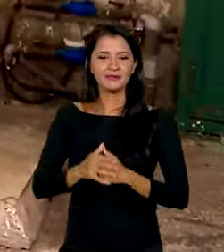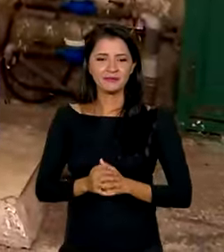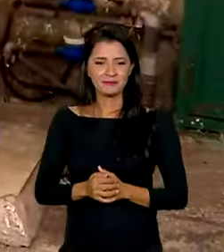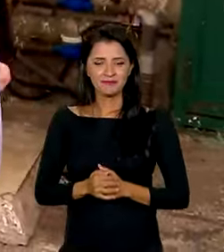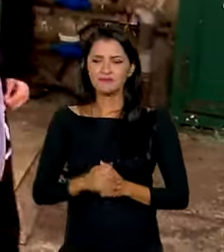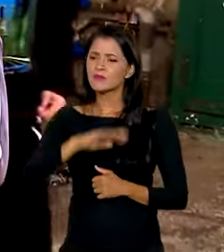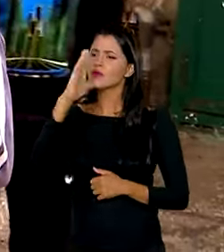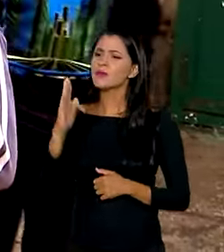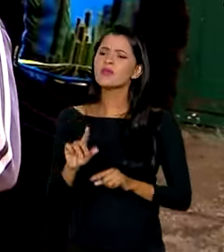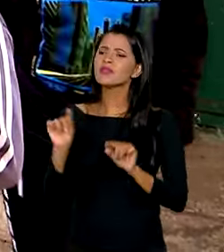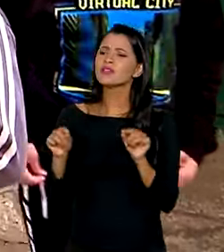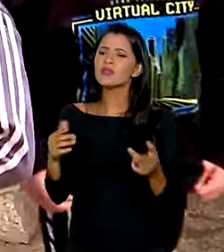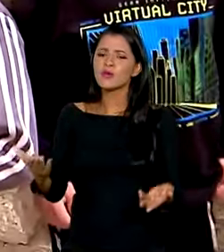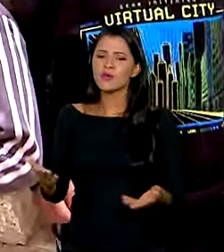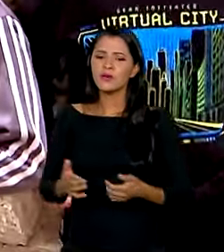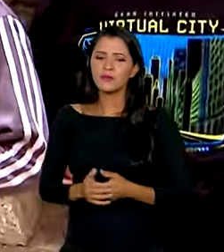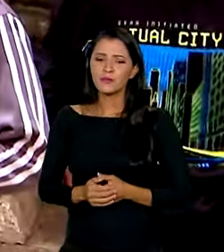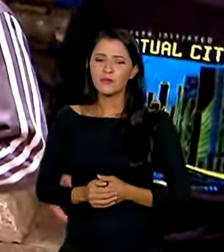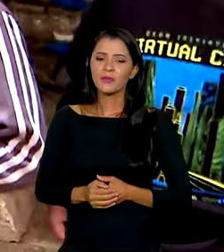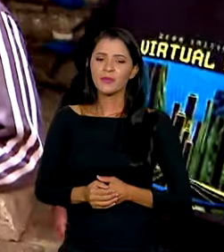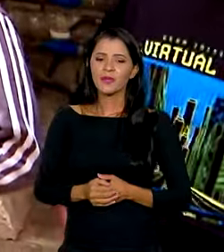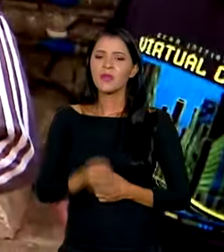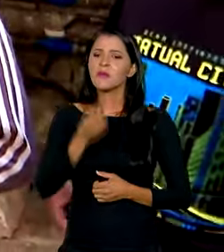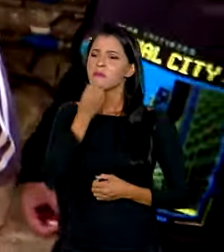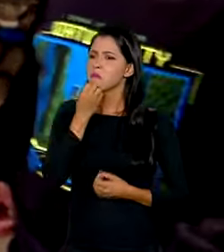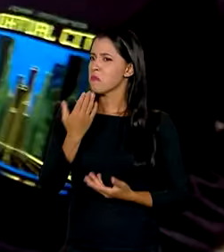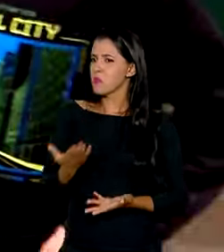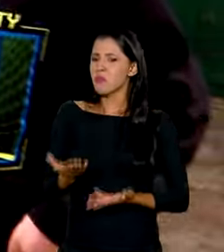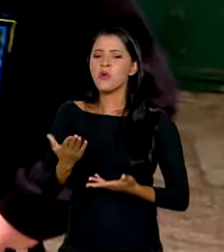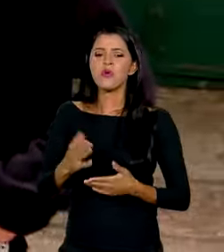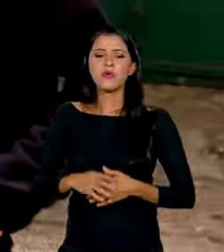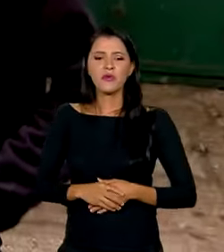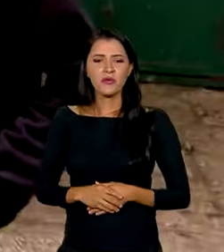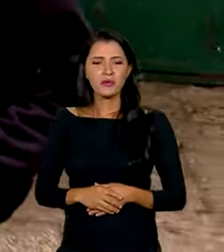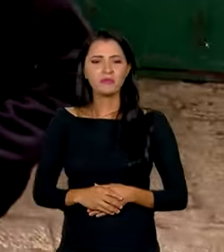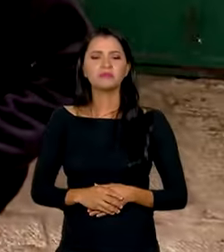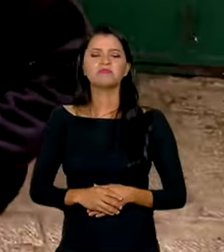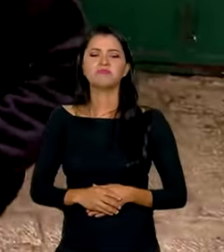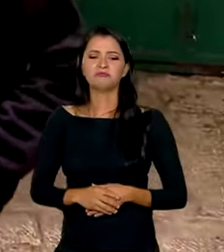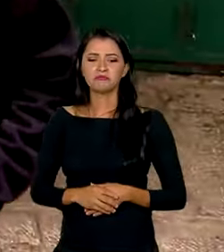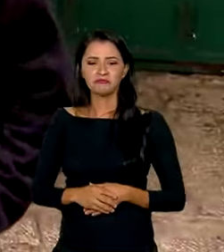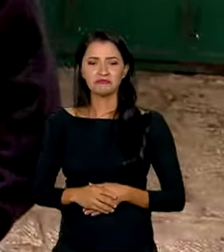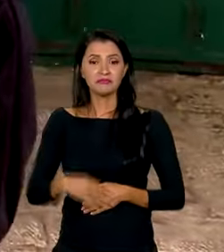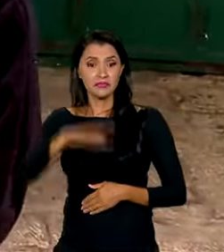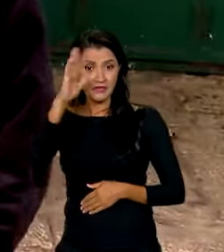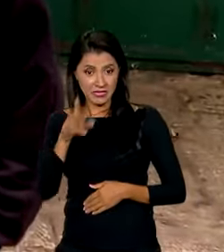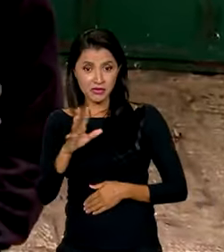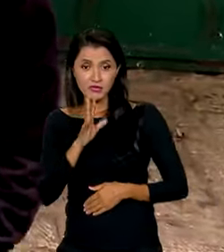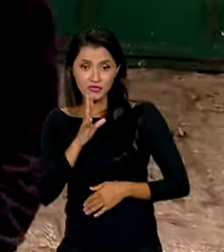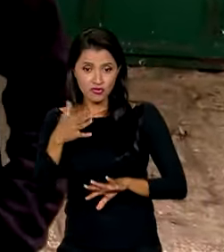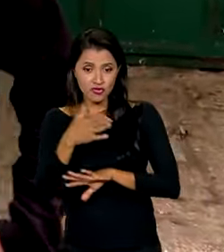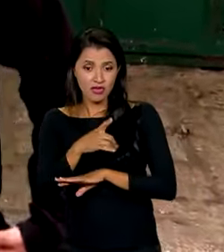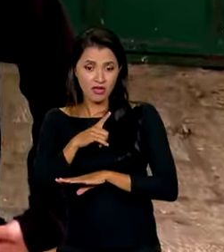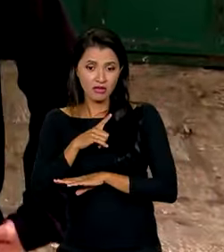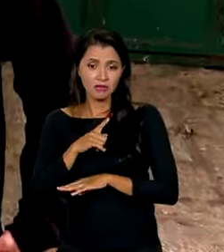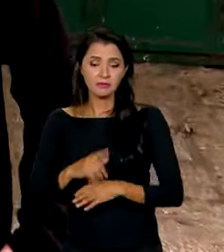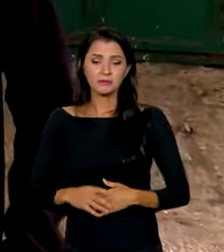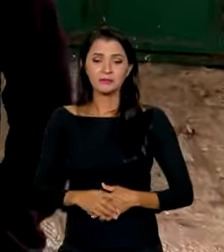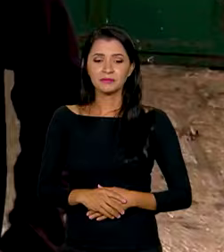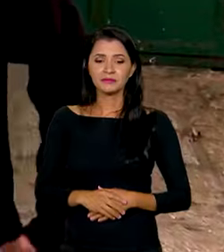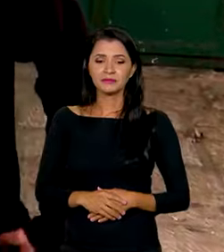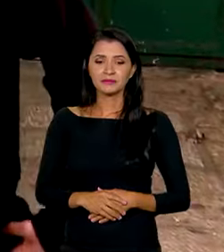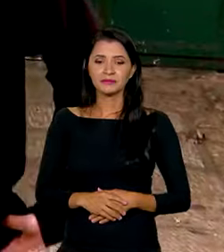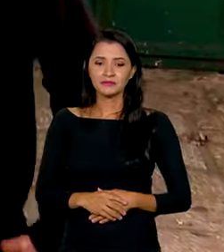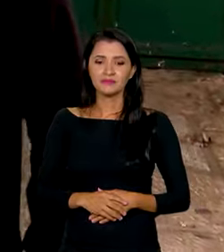Brazil. Brasil. Futebol. Brasil? Futebol. Brasil? Não, brasileiro. I am Neymar.